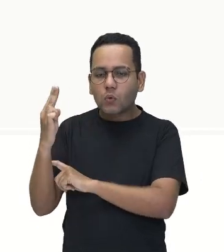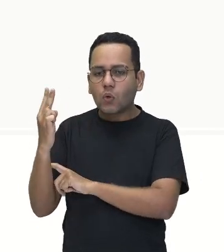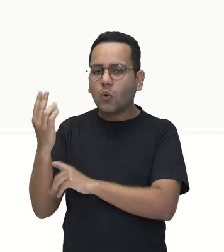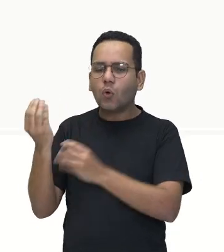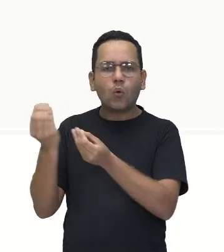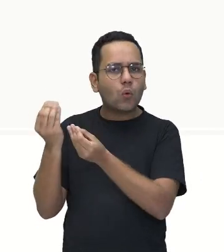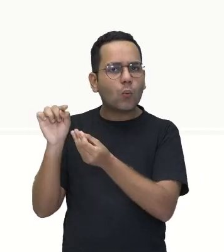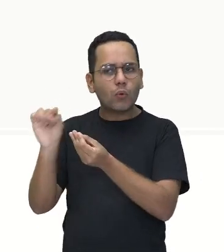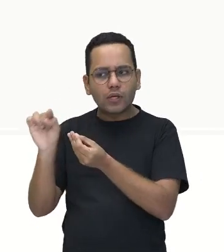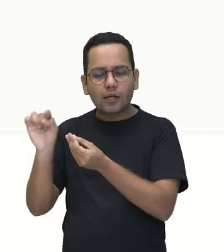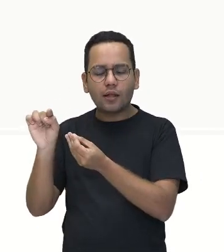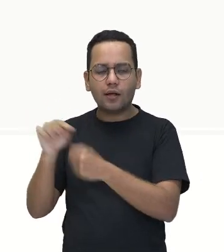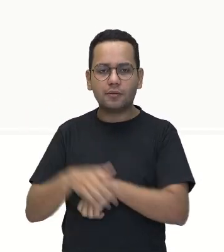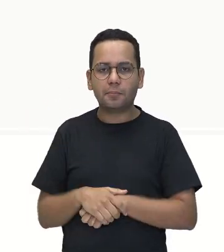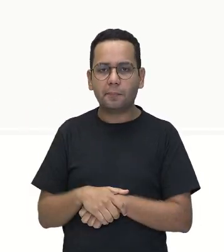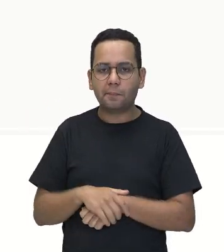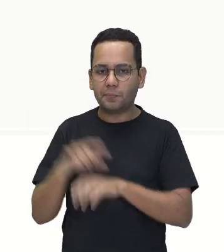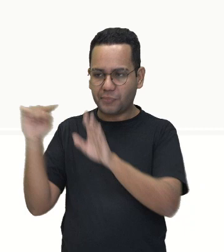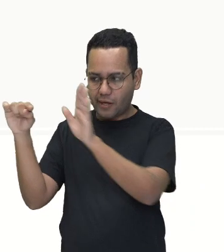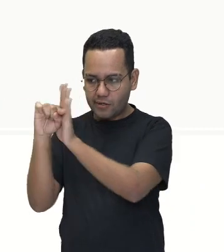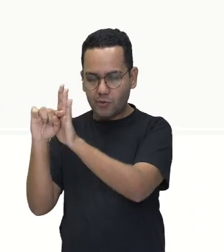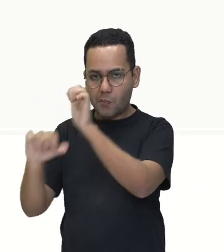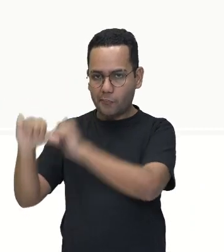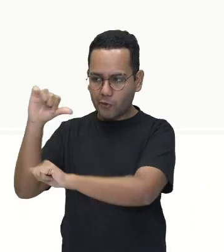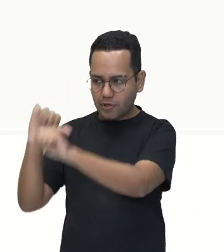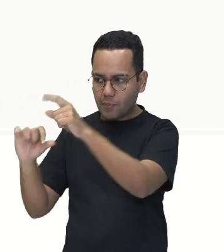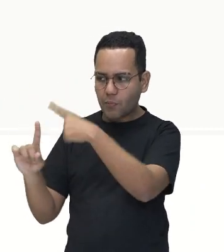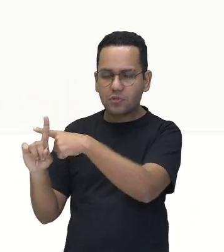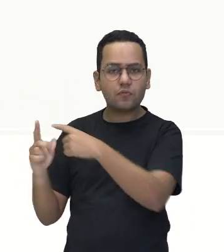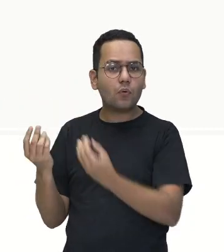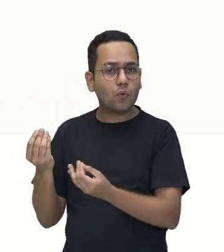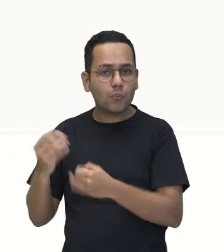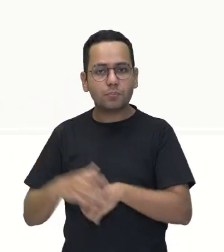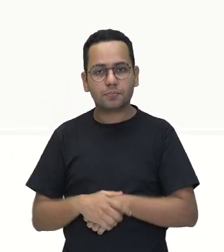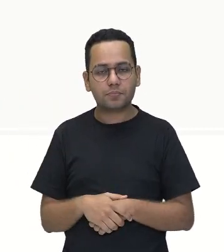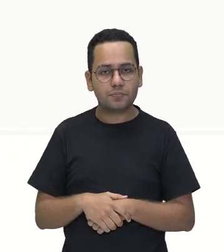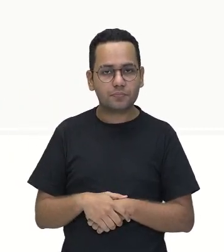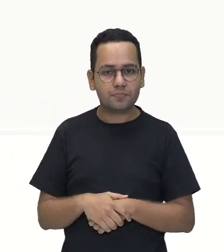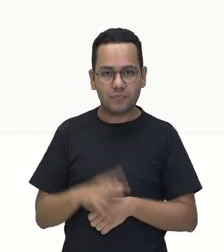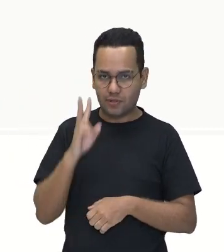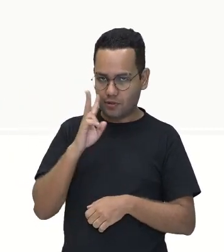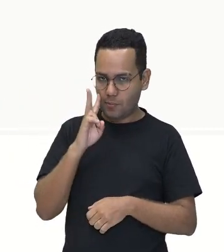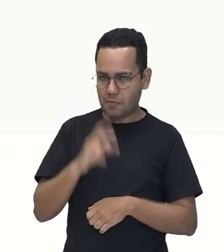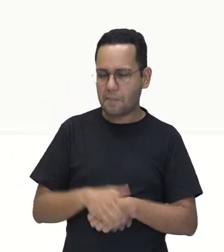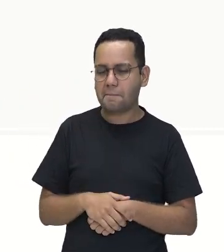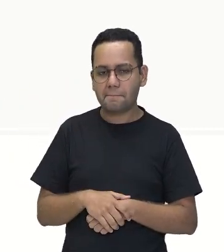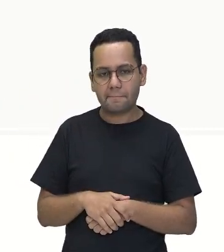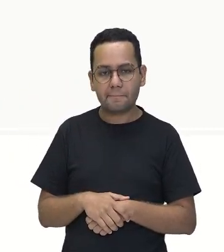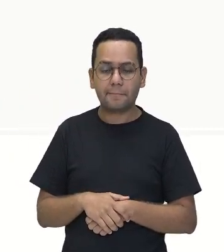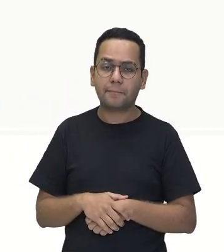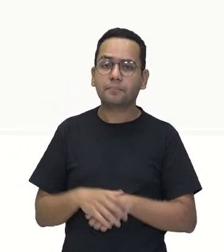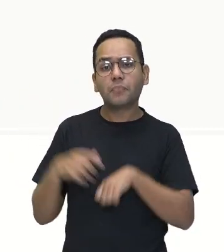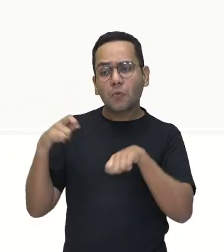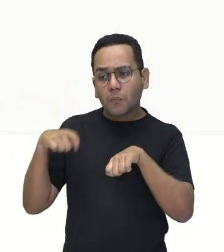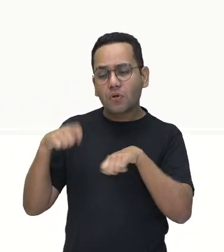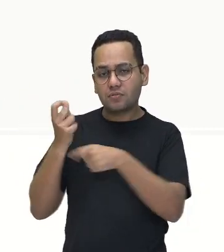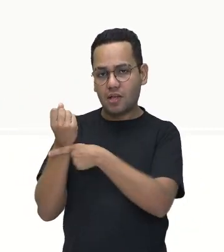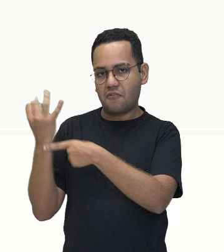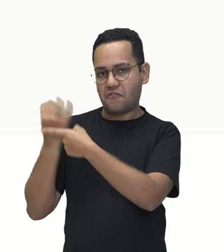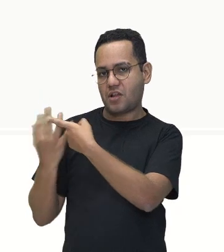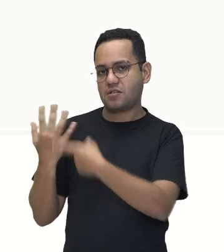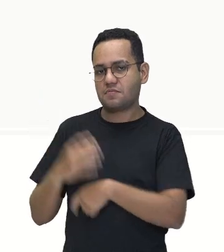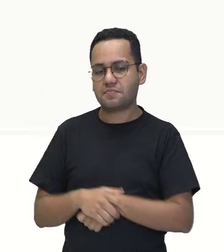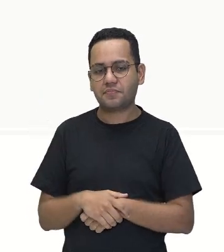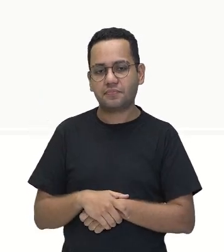negativo eh no expoente positivo que que eu faço né Eu transformo em fração então eu faço